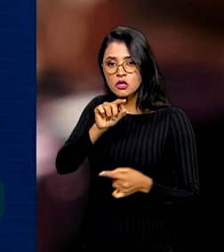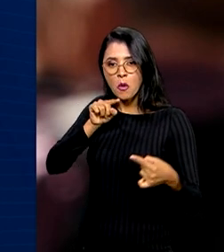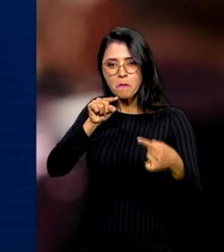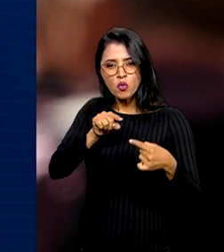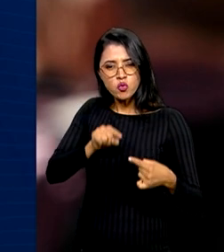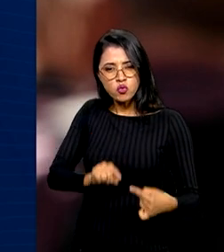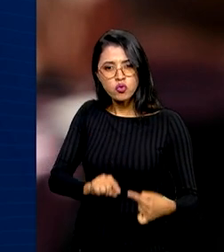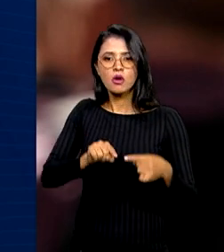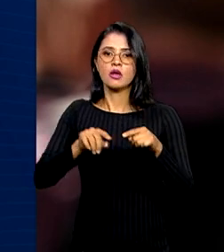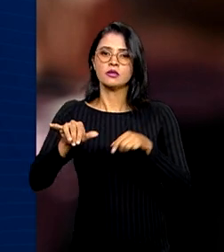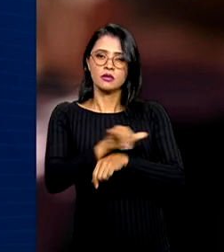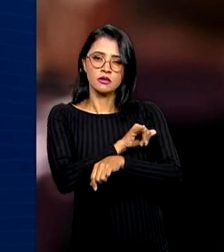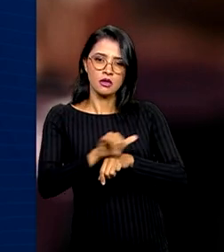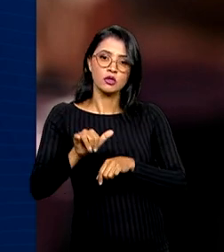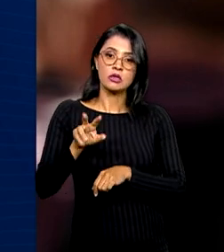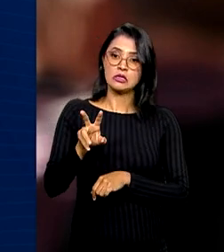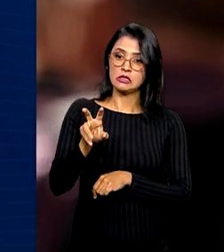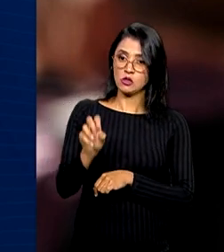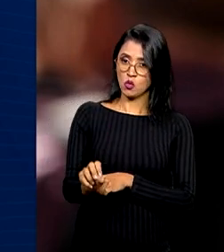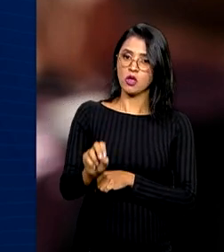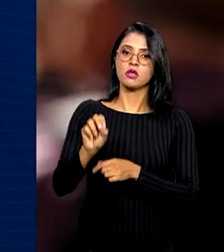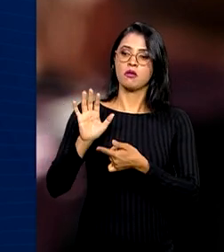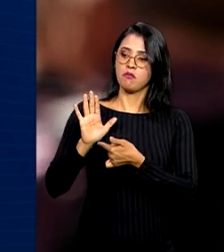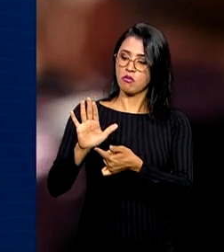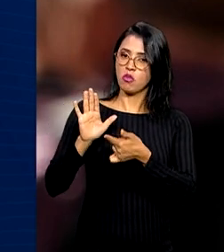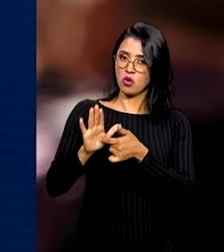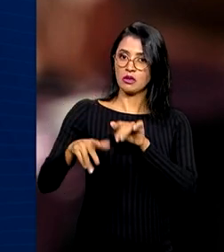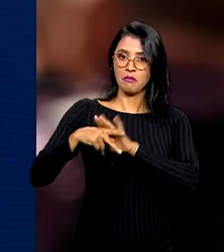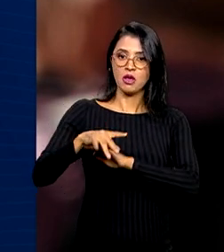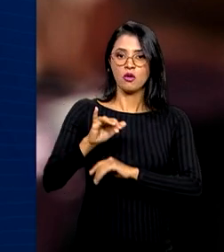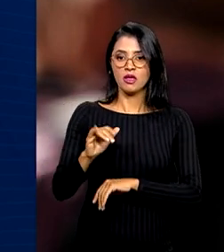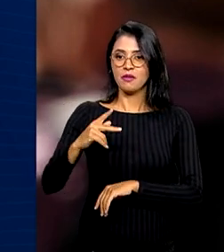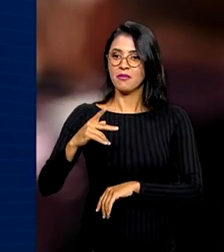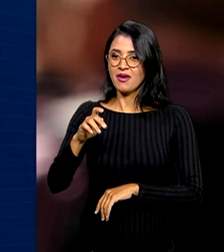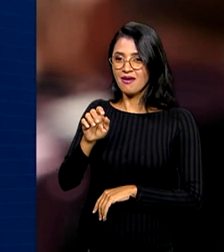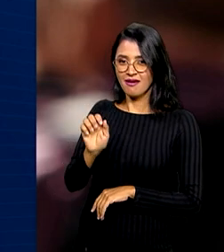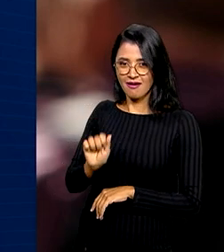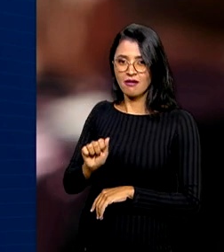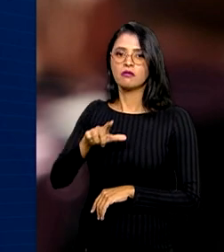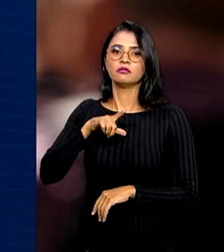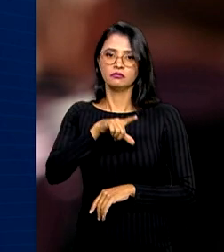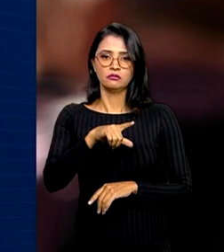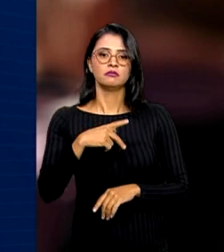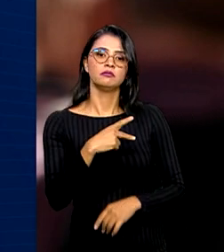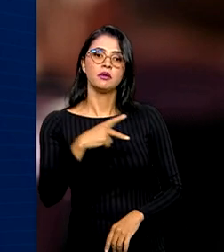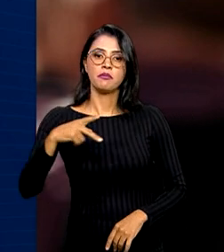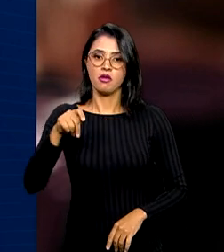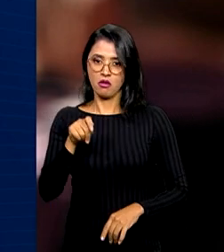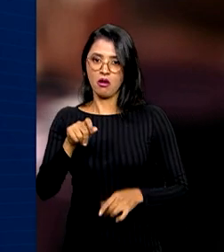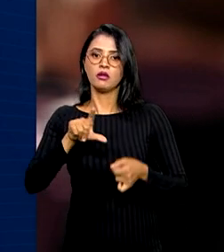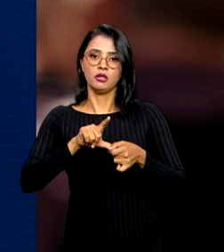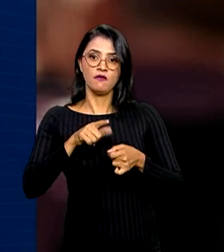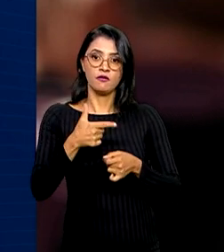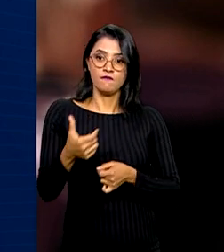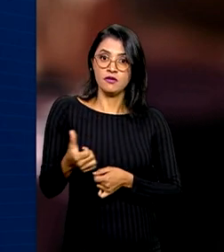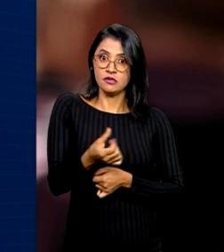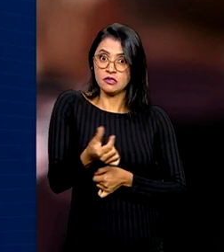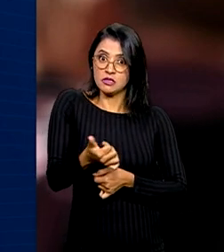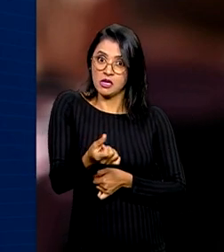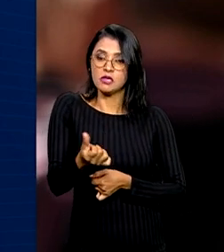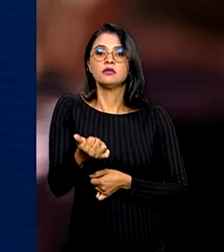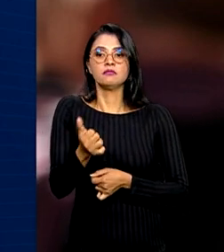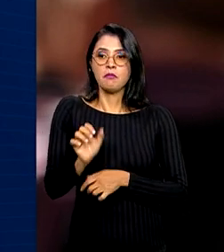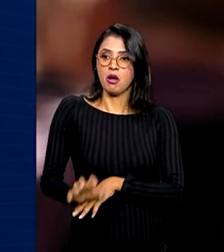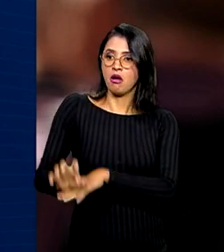objetivos estratégicos e cerca de 50 indicadores definidos pelo IPEA. O PPA Participativo passou pelos 26 estados e o